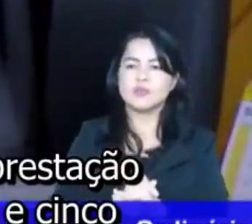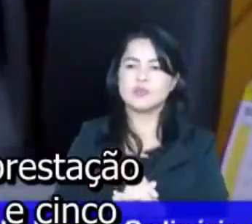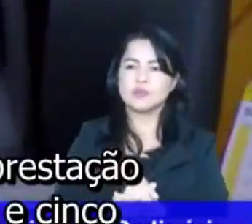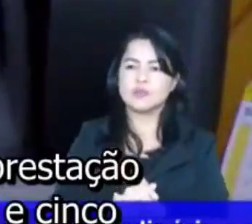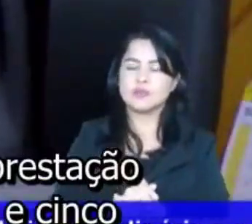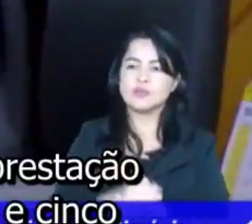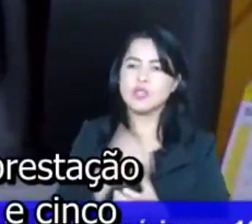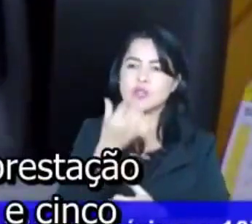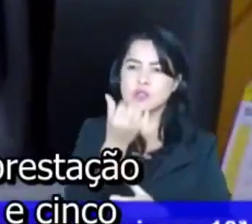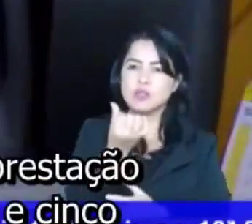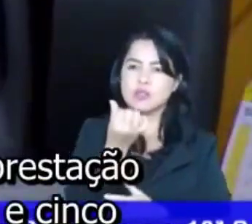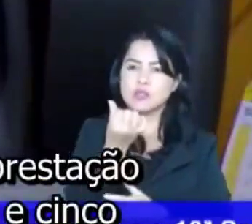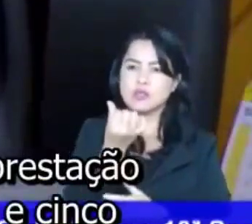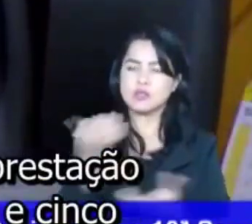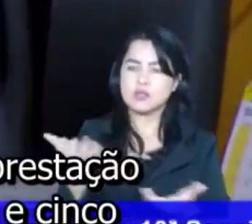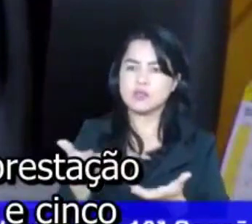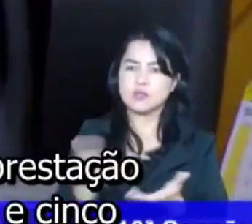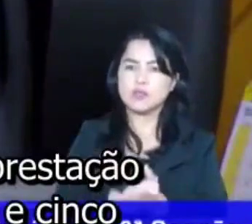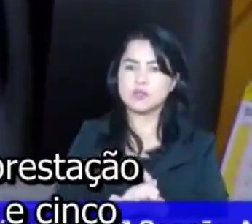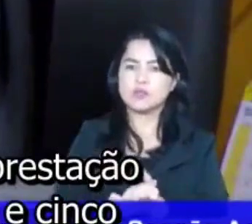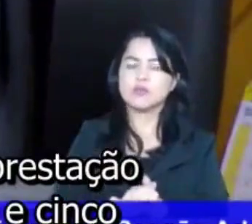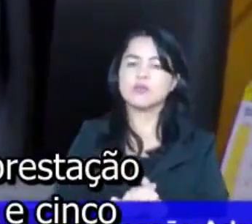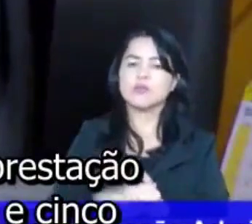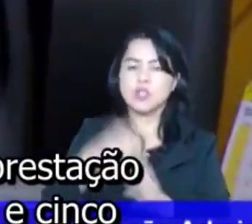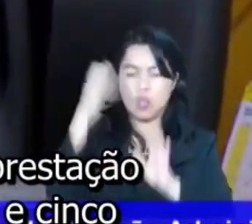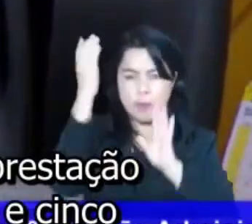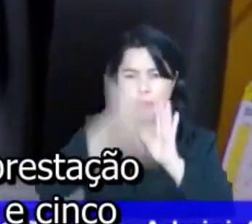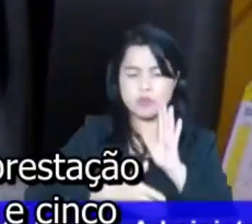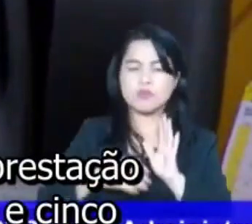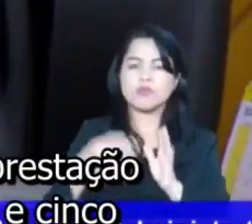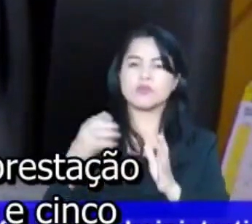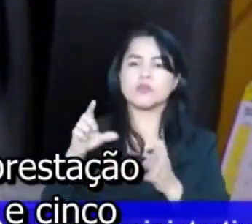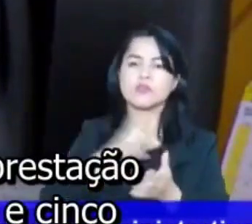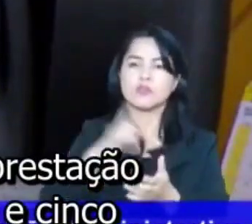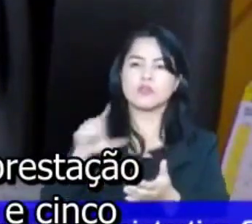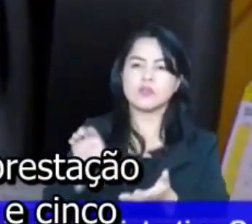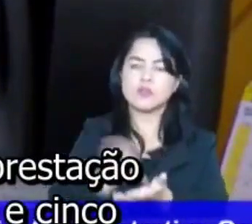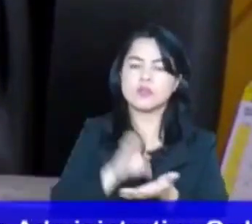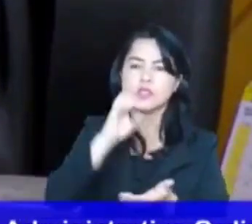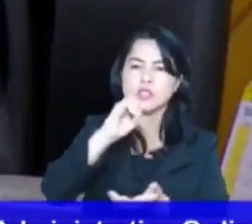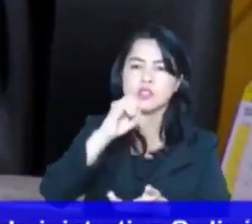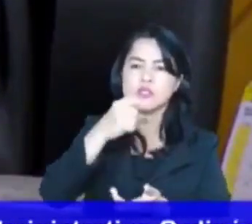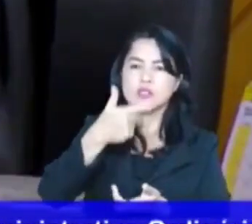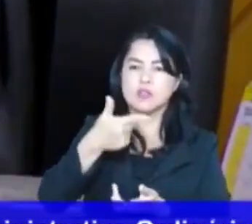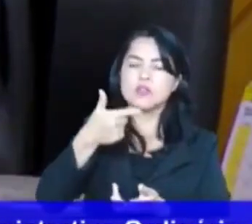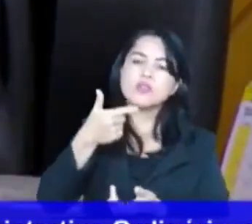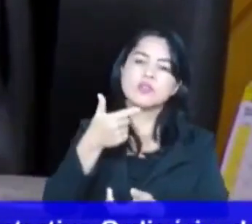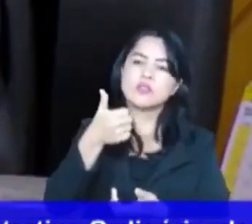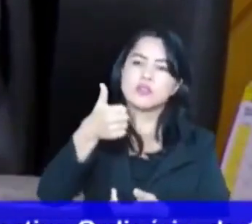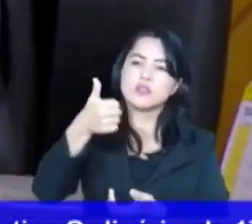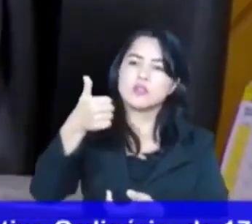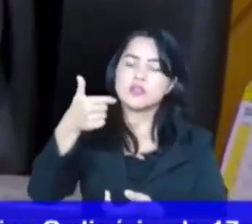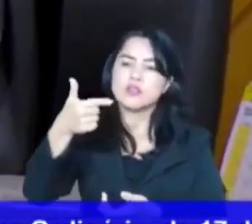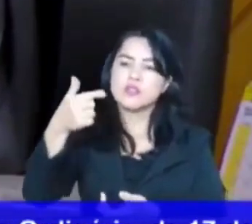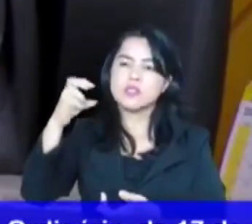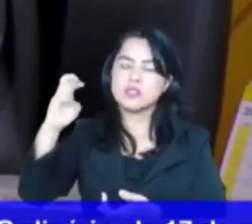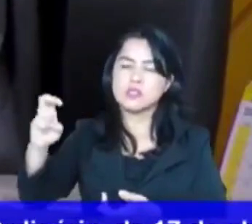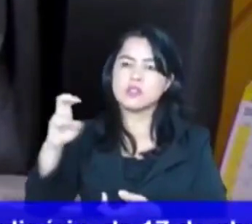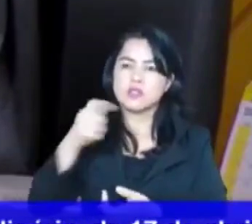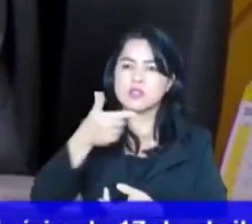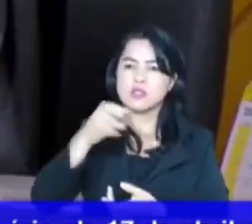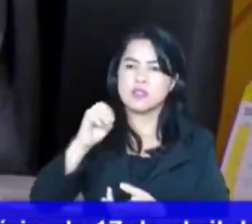6, Paola, da pauta. É a prestação de contas anual, número 0600-125, de 2022,